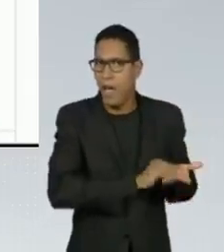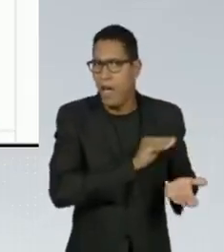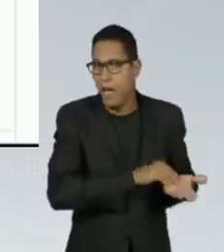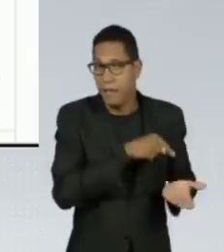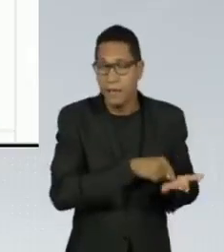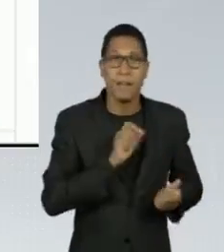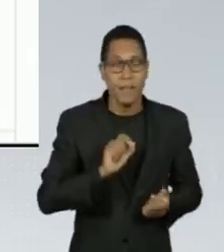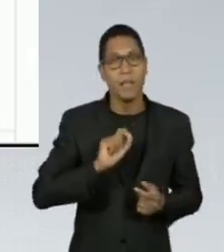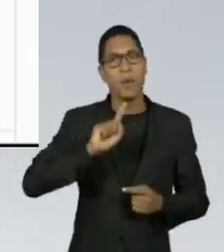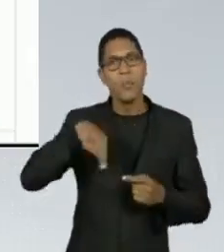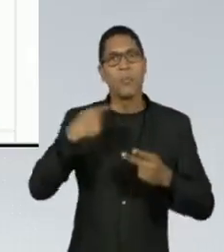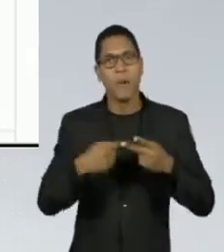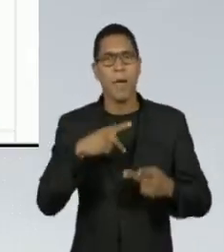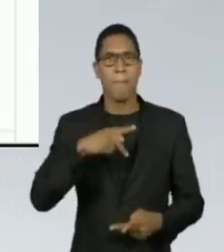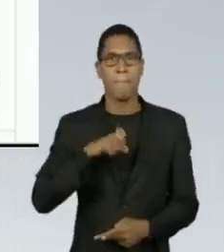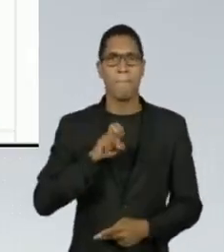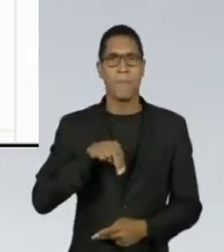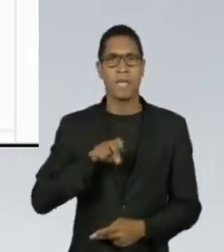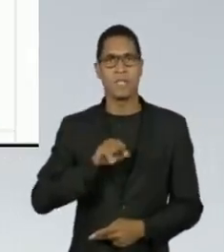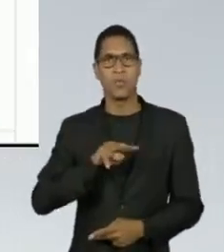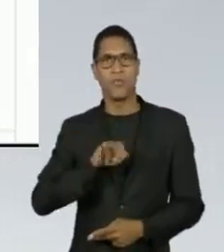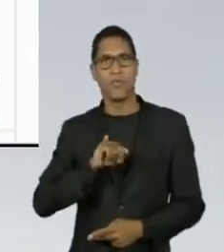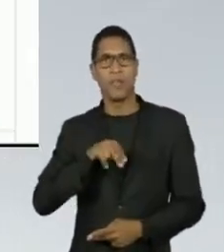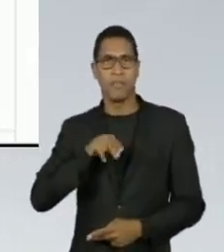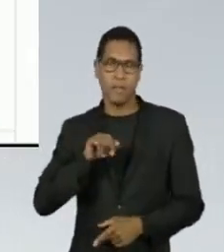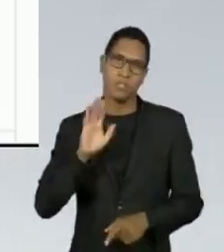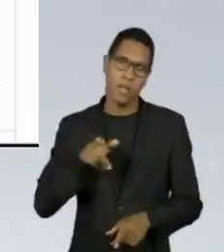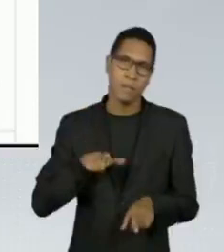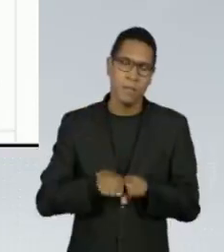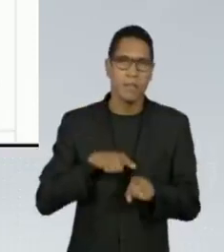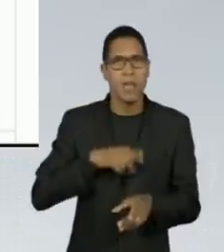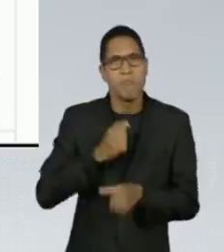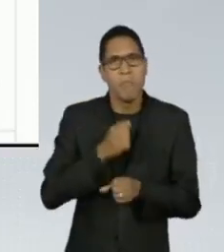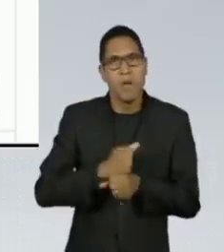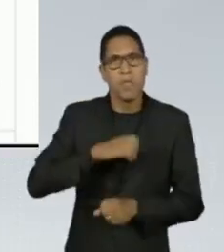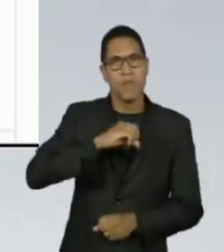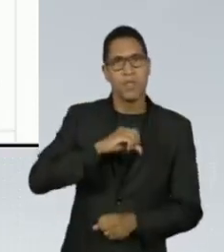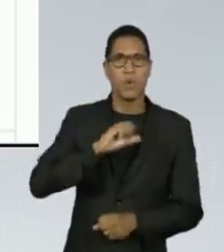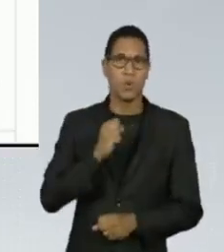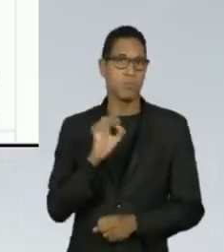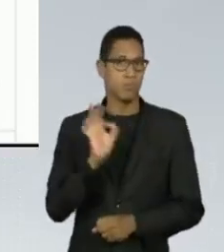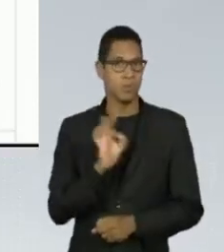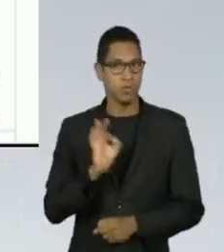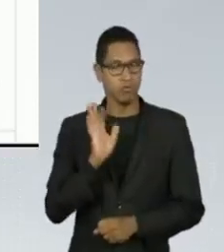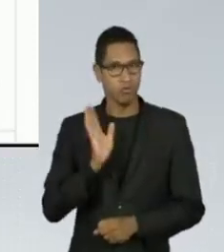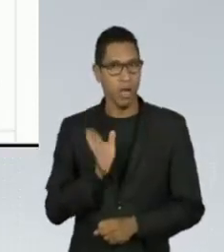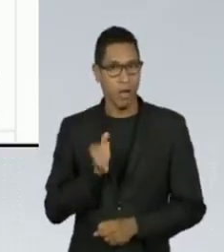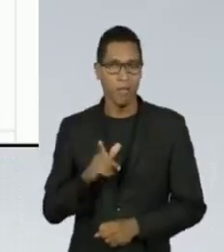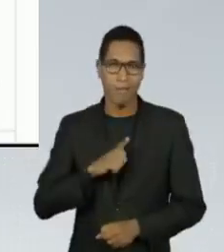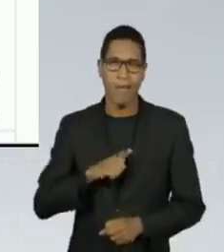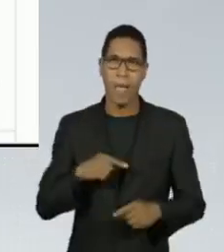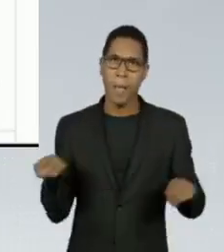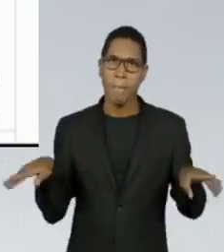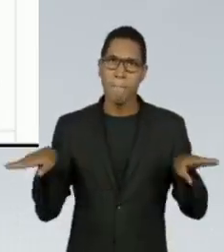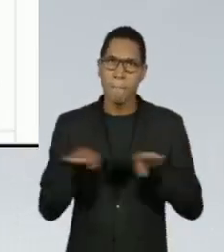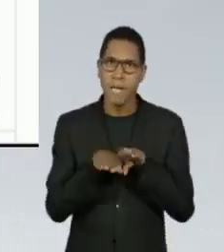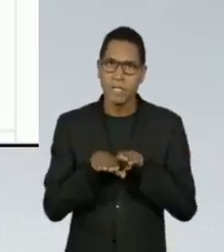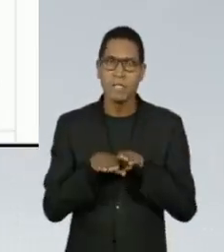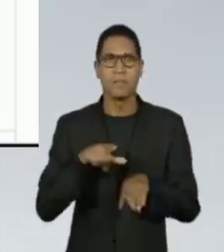seria a Pensilvânia, que neste momento tem 98% de votos já apurados. Também há um empate, né,